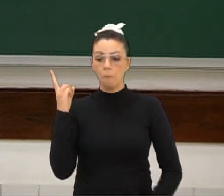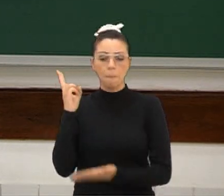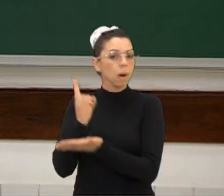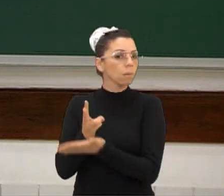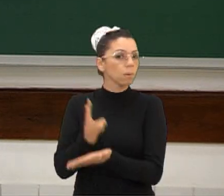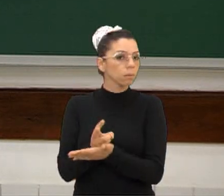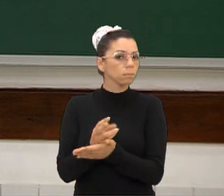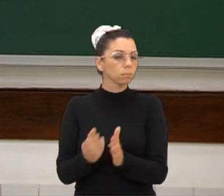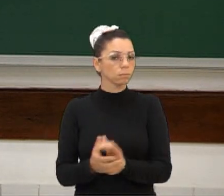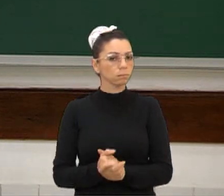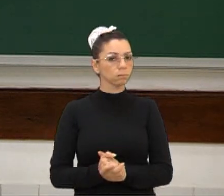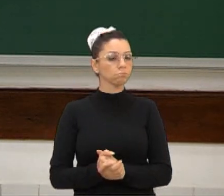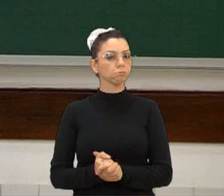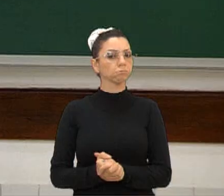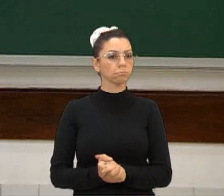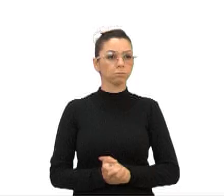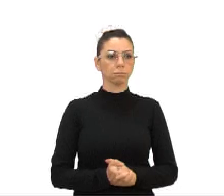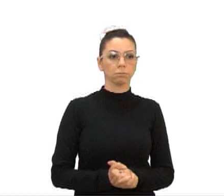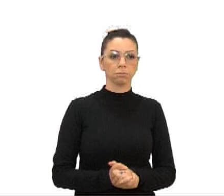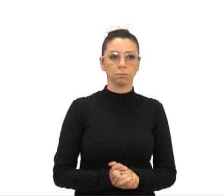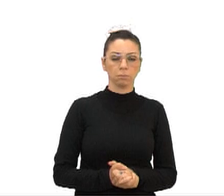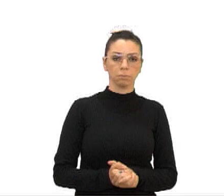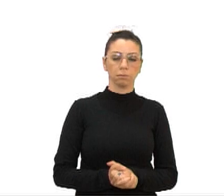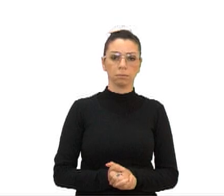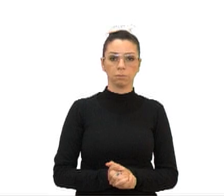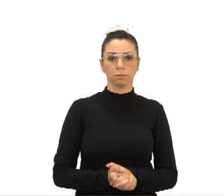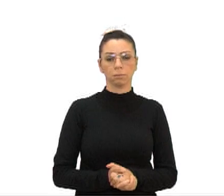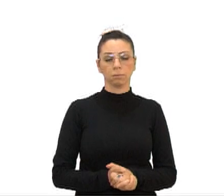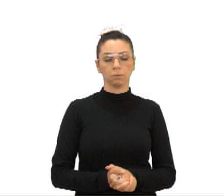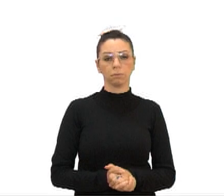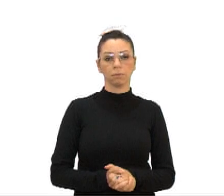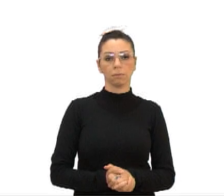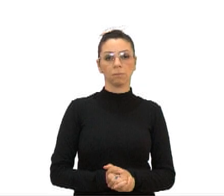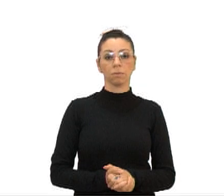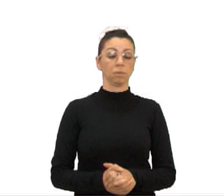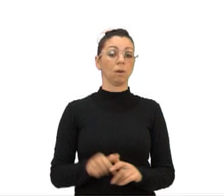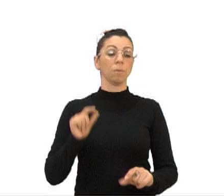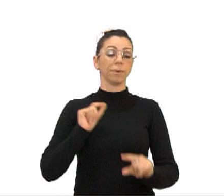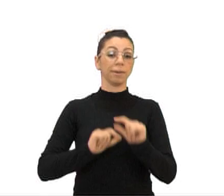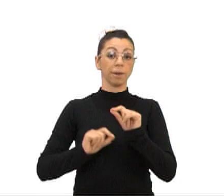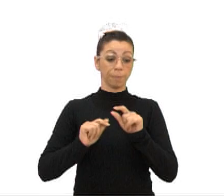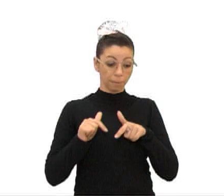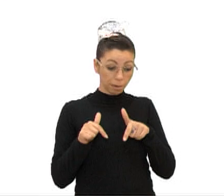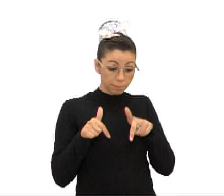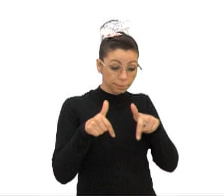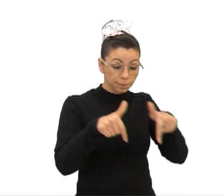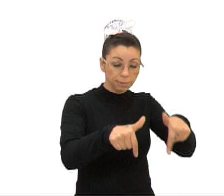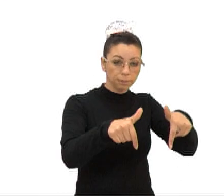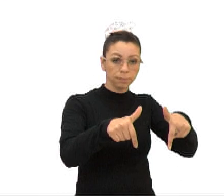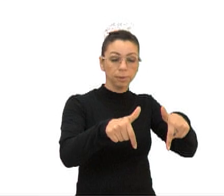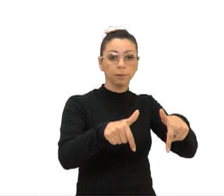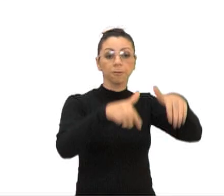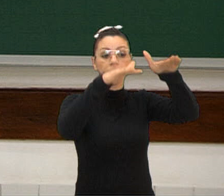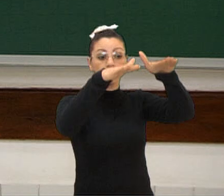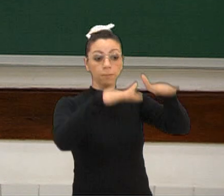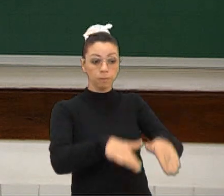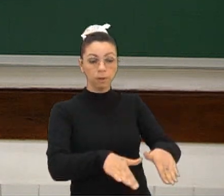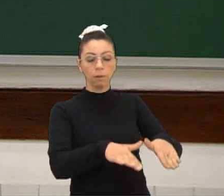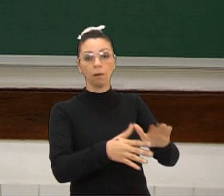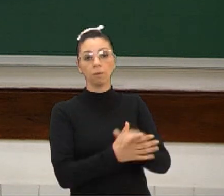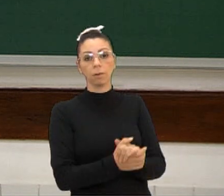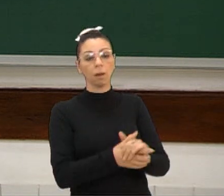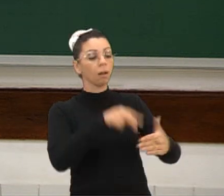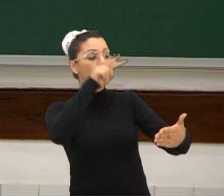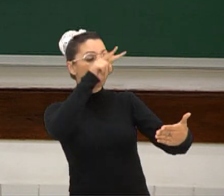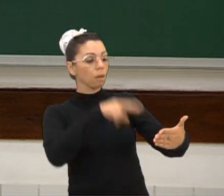O que esse verbo indica? Olha só, indica uma ação, a ação de ficar lendo. Então, ele